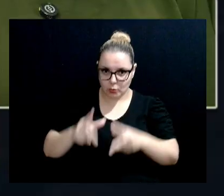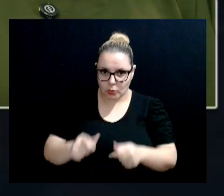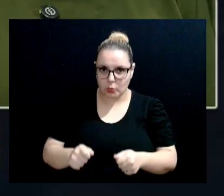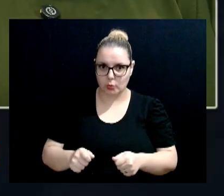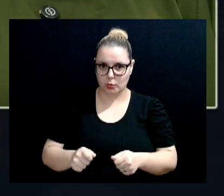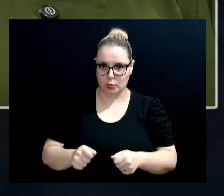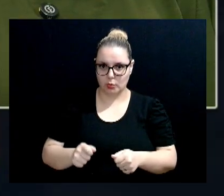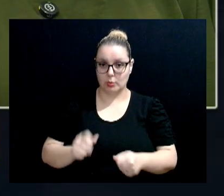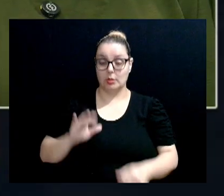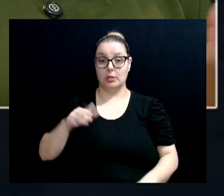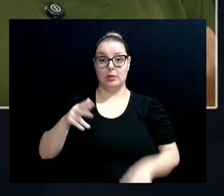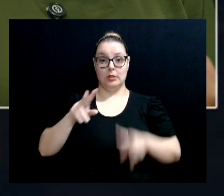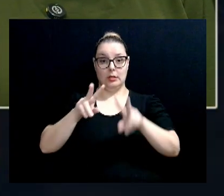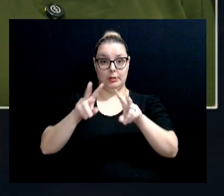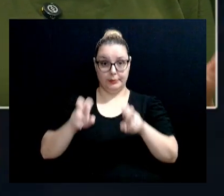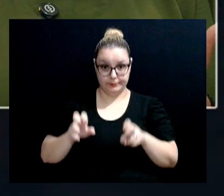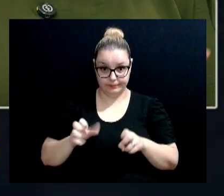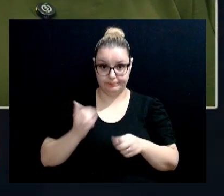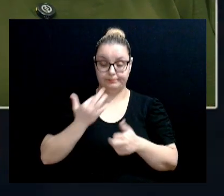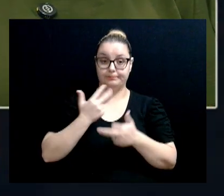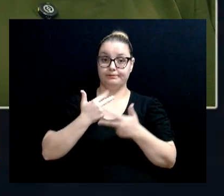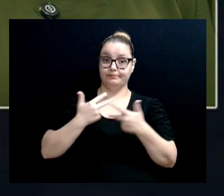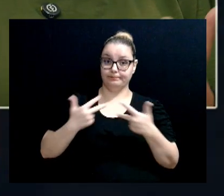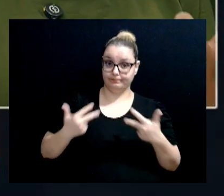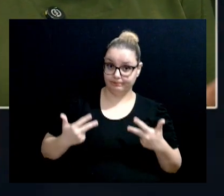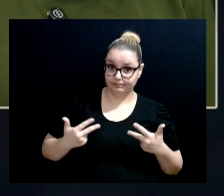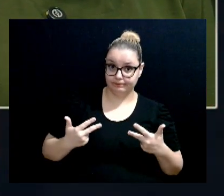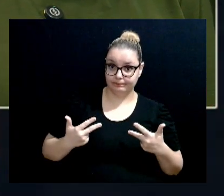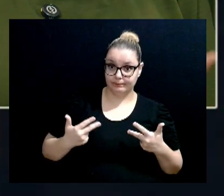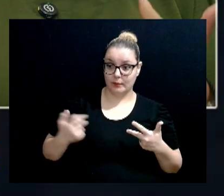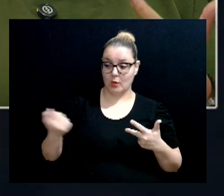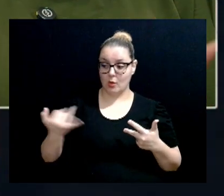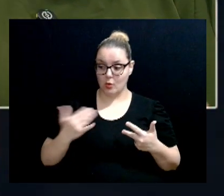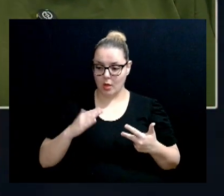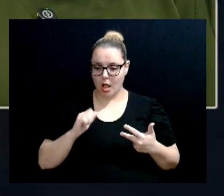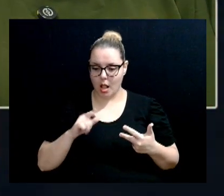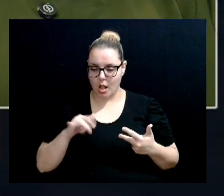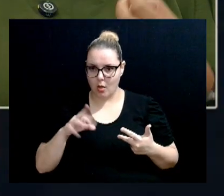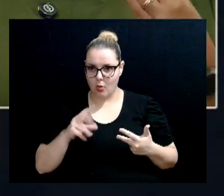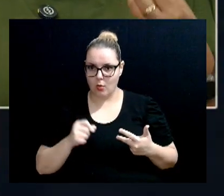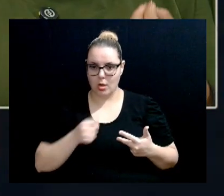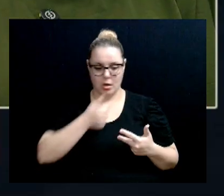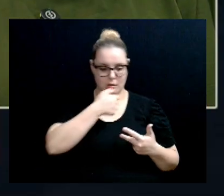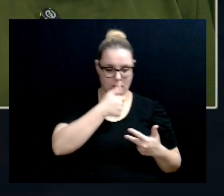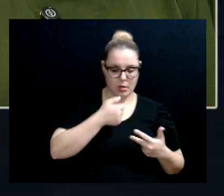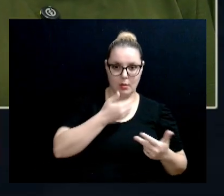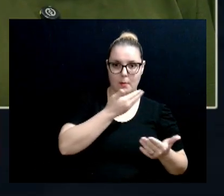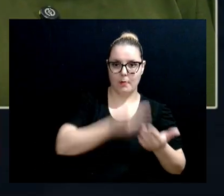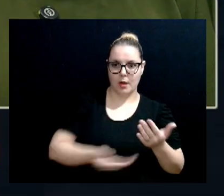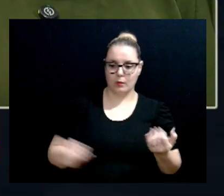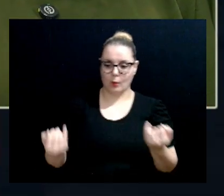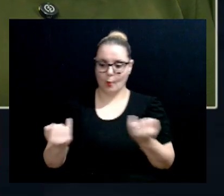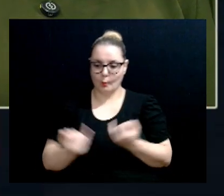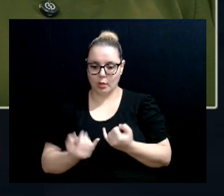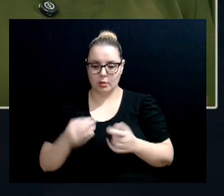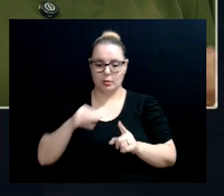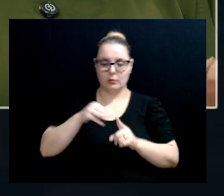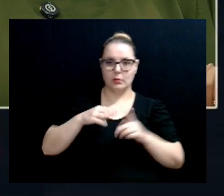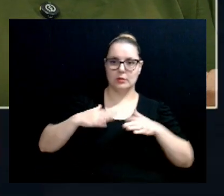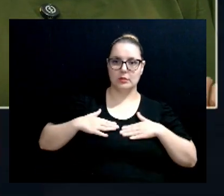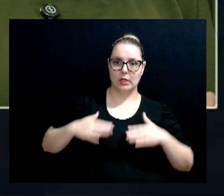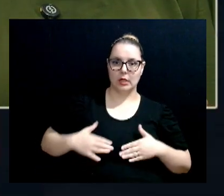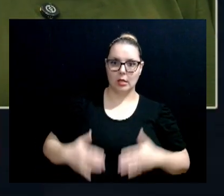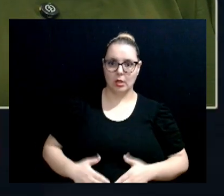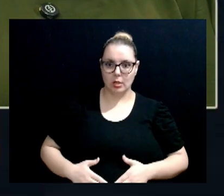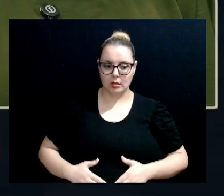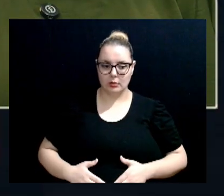é alimentação, o contador de calorias, jejum, perda de peso, metas corporais, do ponto de